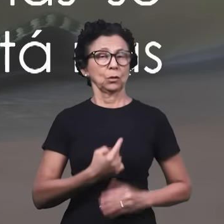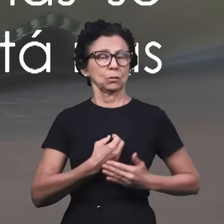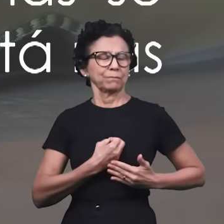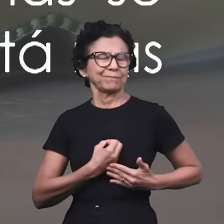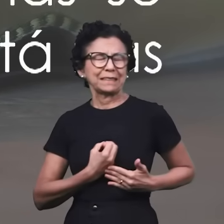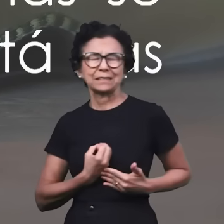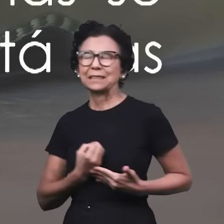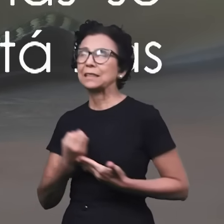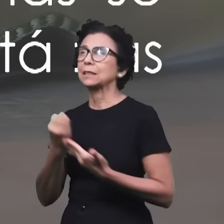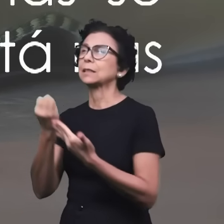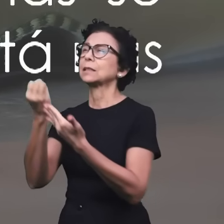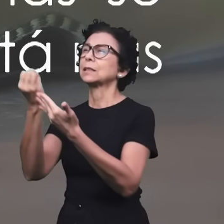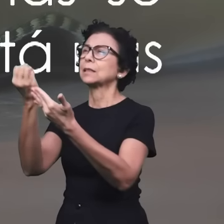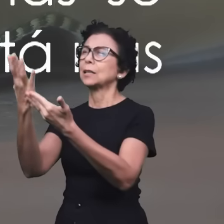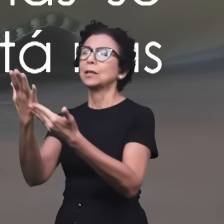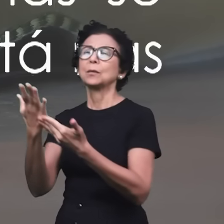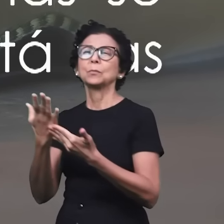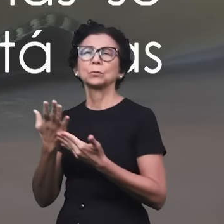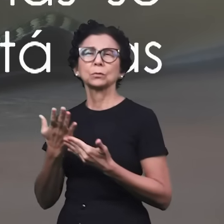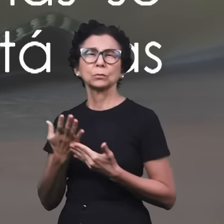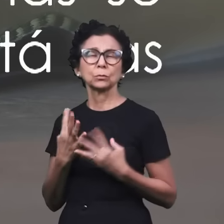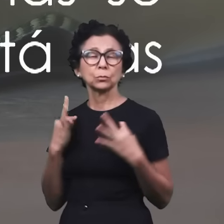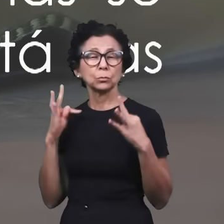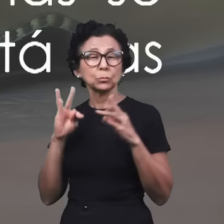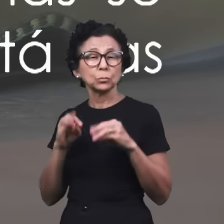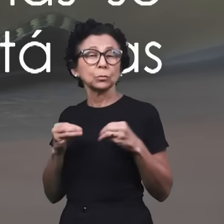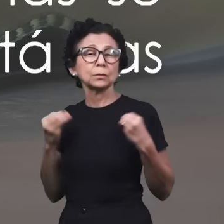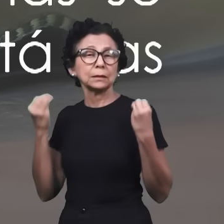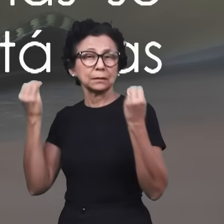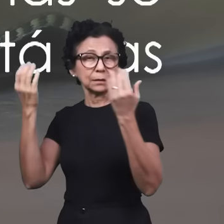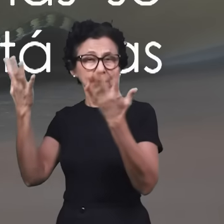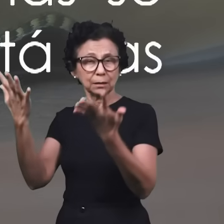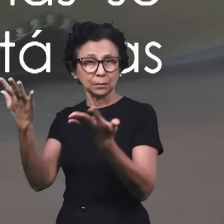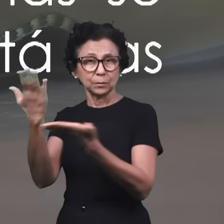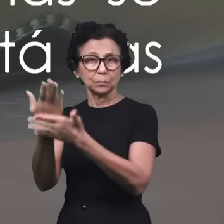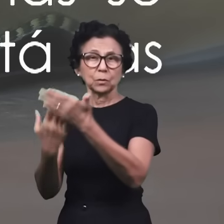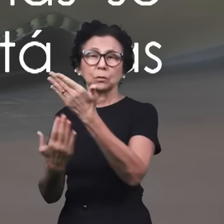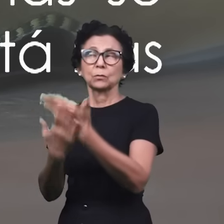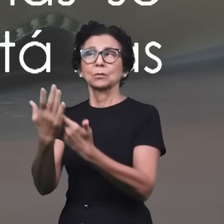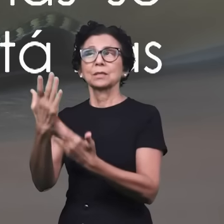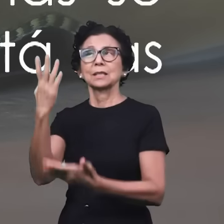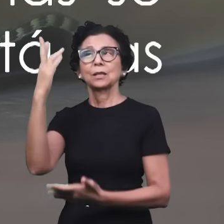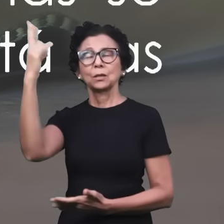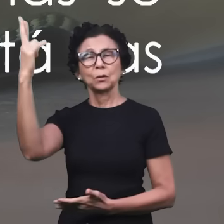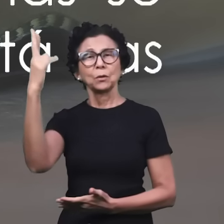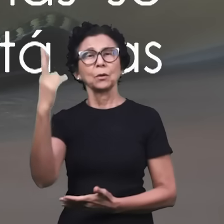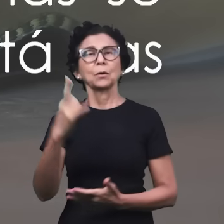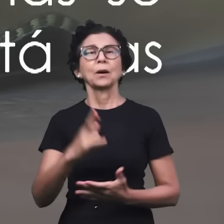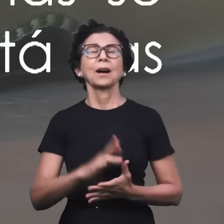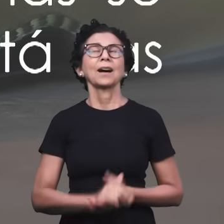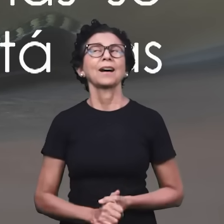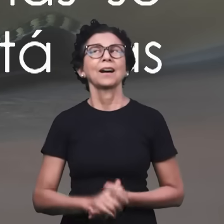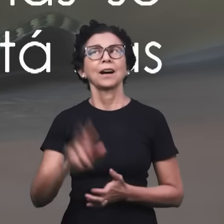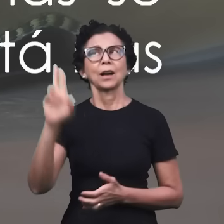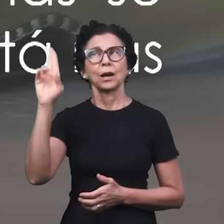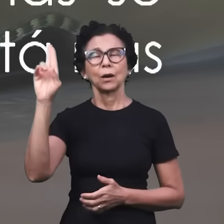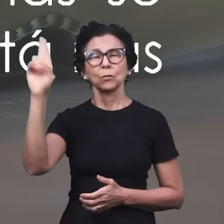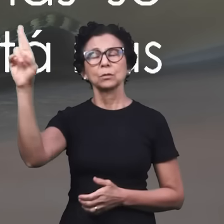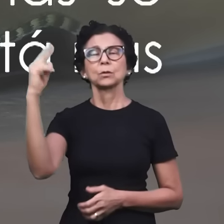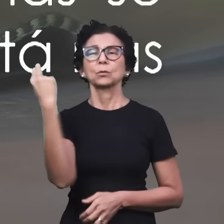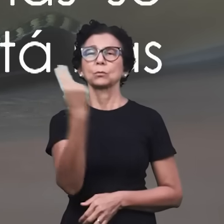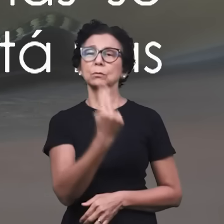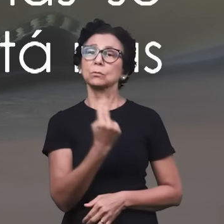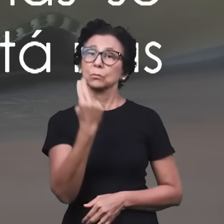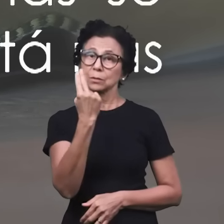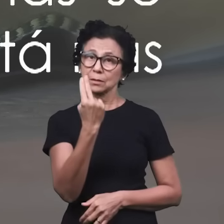nosso eu, a nossa razão, quando nós nos colocamos assim nas mãos do Senhor, nós então podemos ser instrumento na mão do